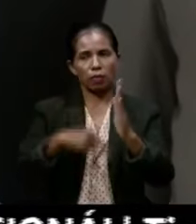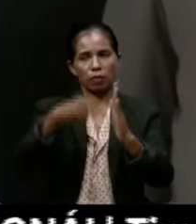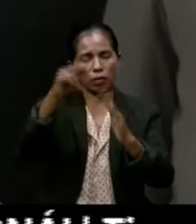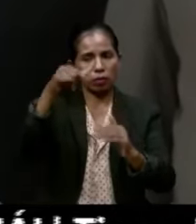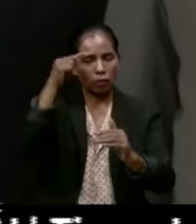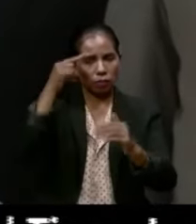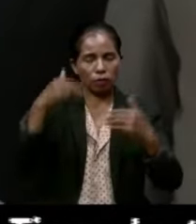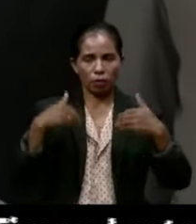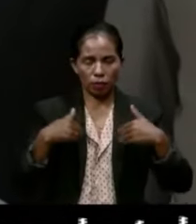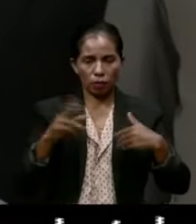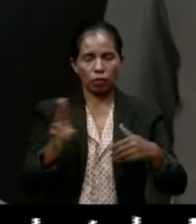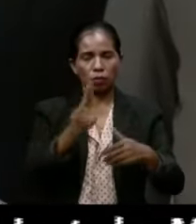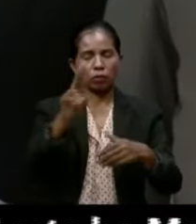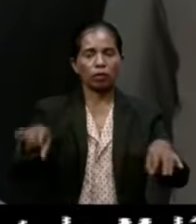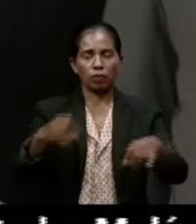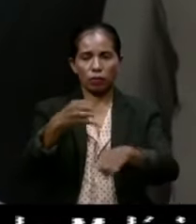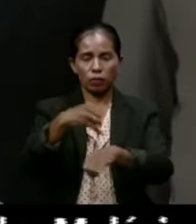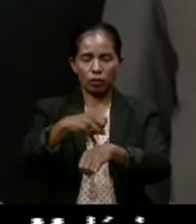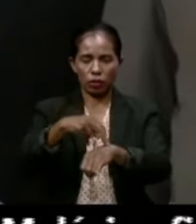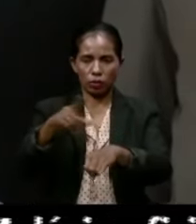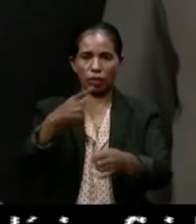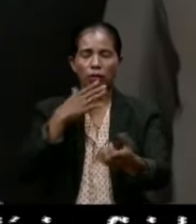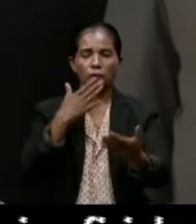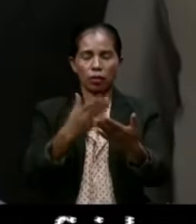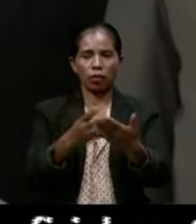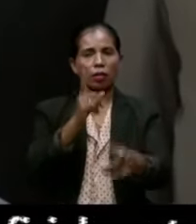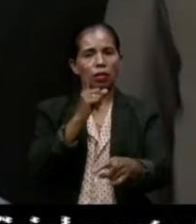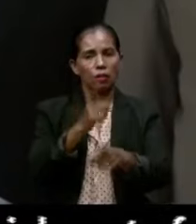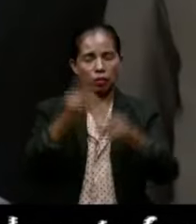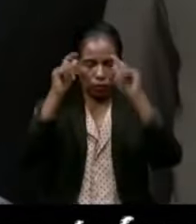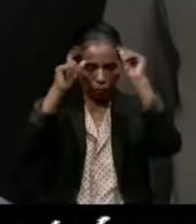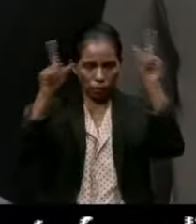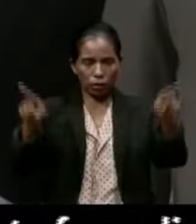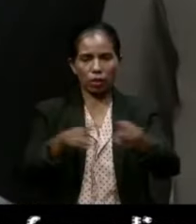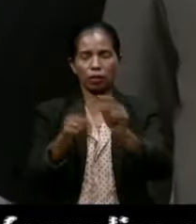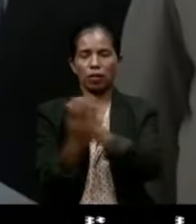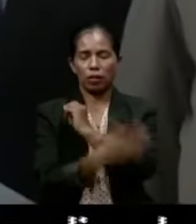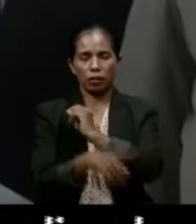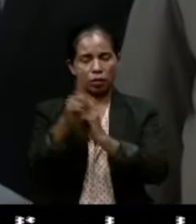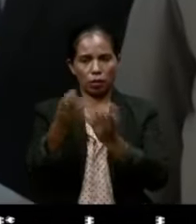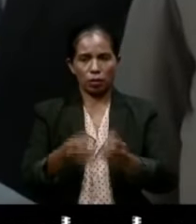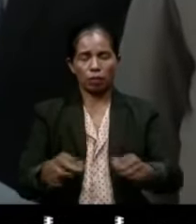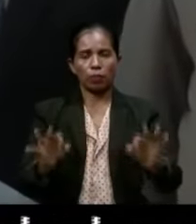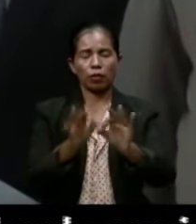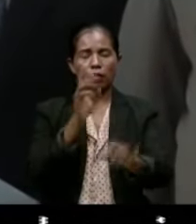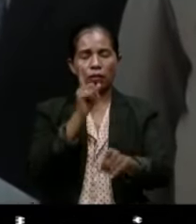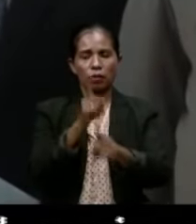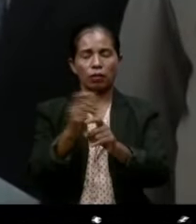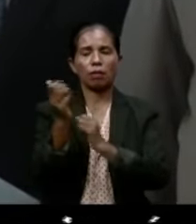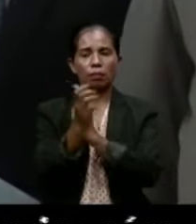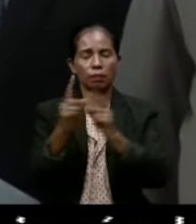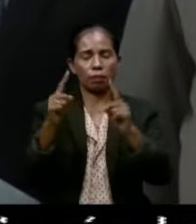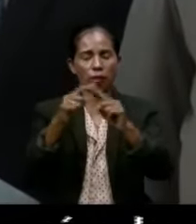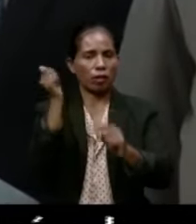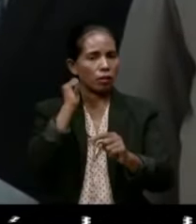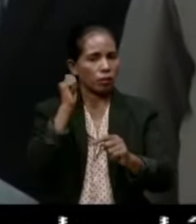nebe Ida, cuja sistema internacional no dia Tebes. Timor-Leste é uma nação Ida, nebe importante Tebes, ba ASEAN,